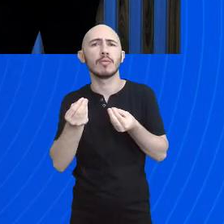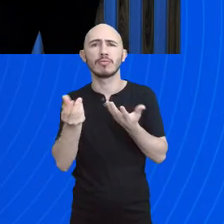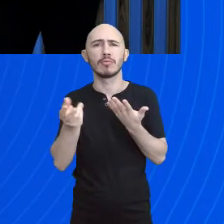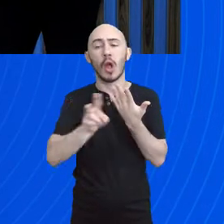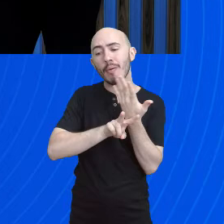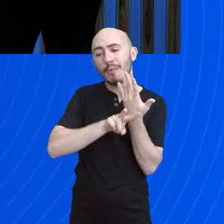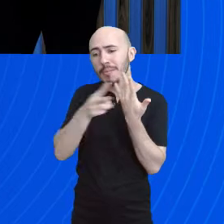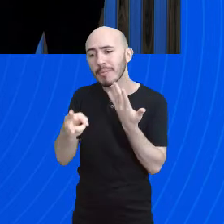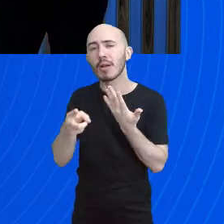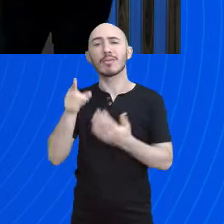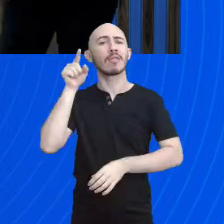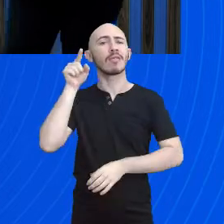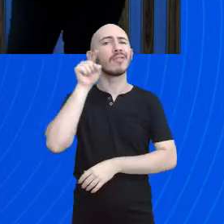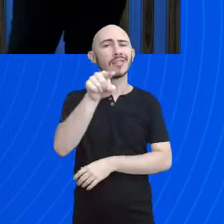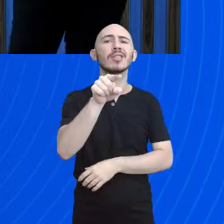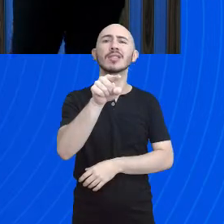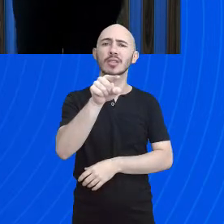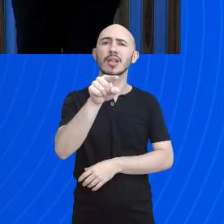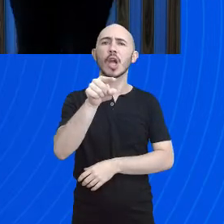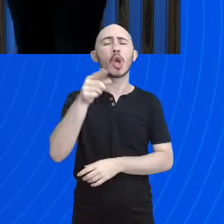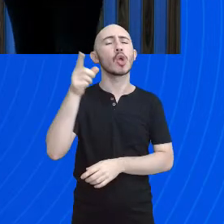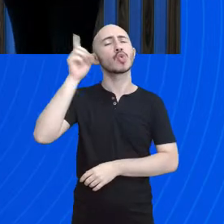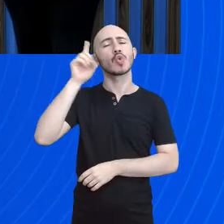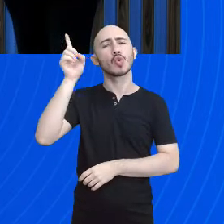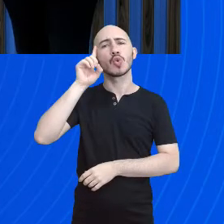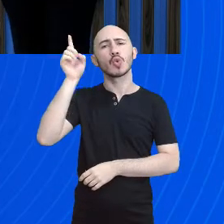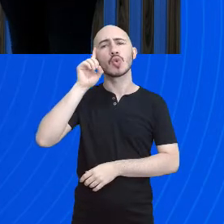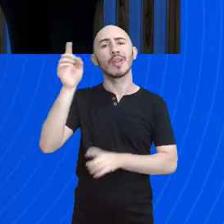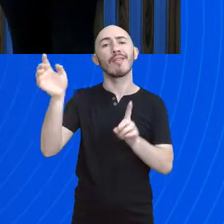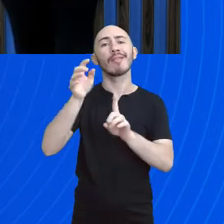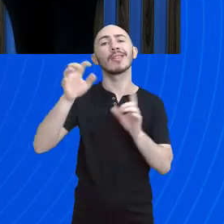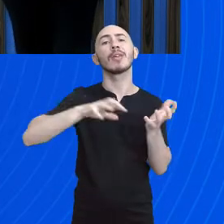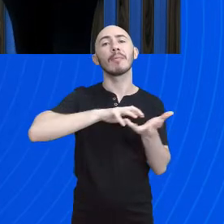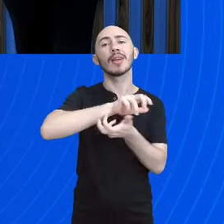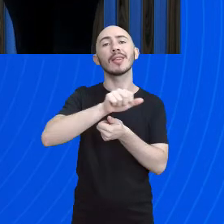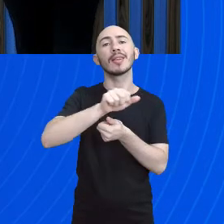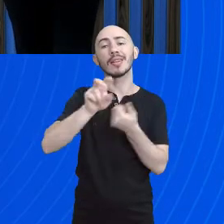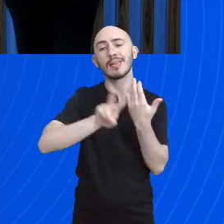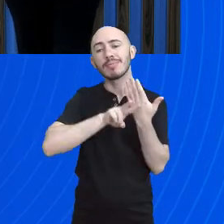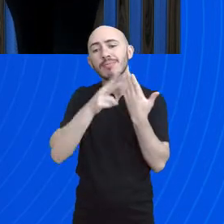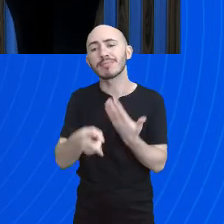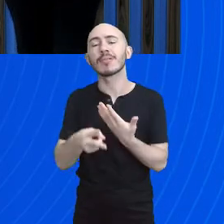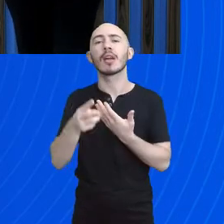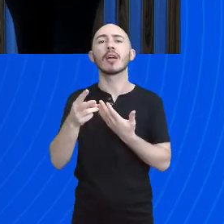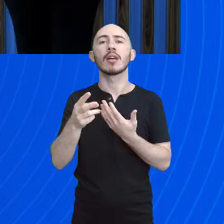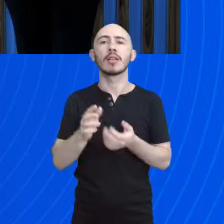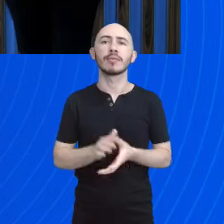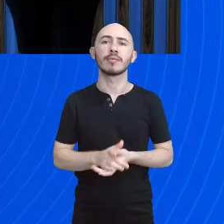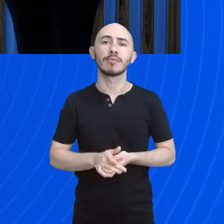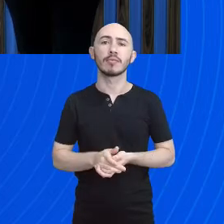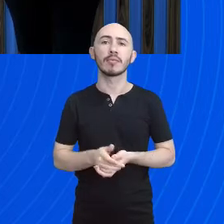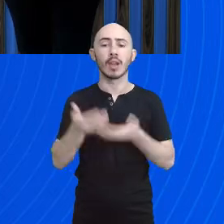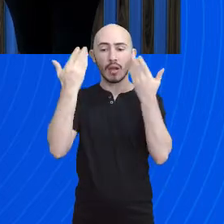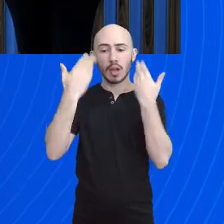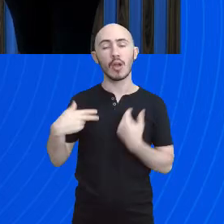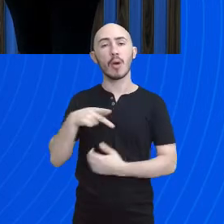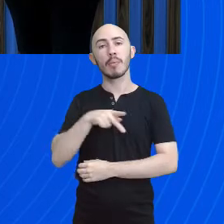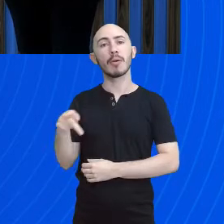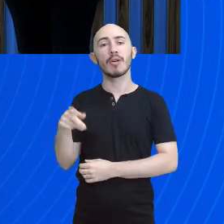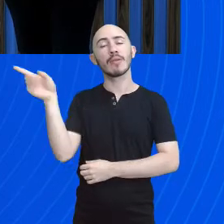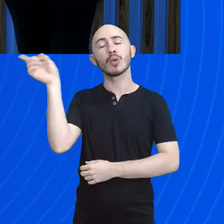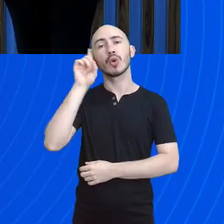que você causa todos os dias no nosso planeta? Qual é o tamanho do impacto que a Prof causa todos os dias no